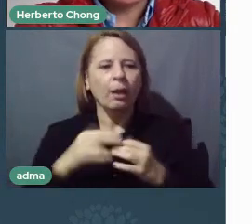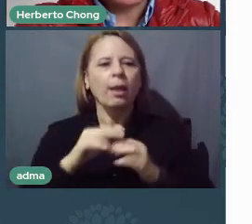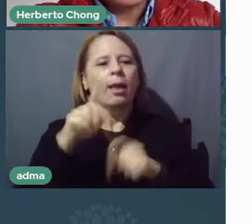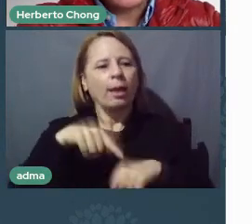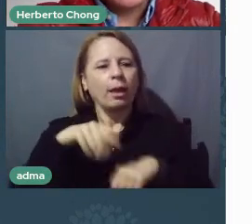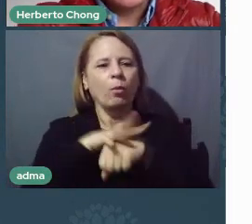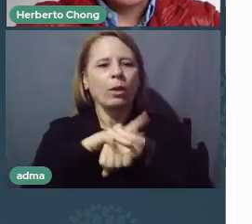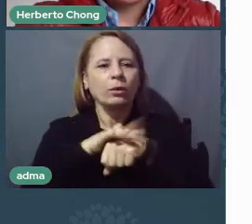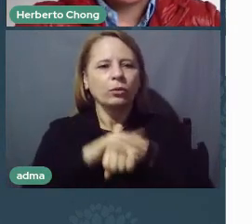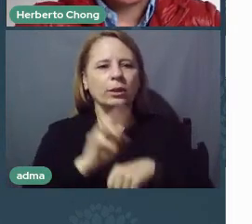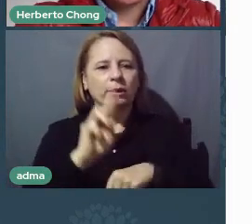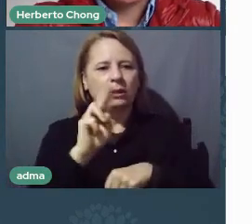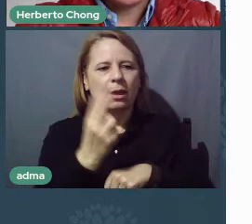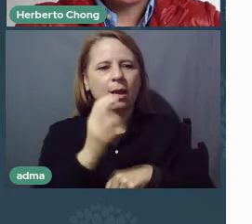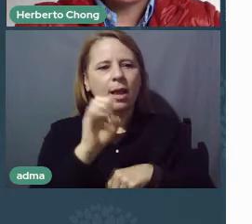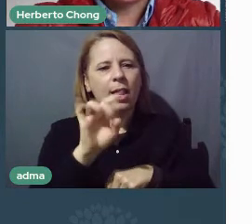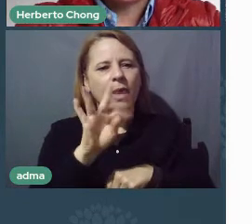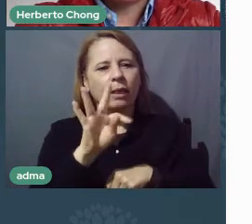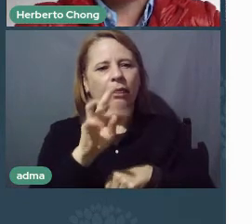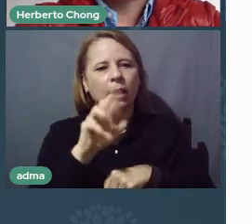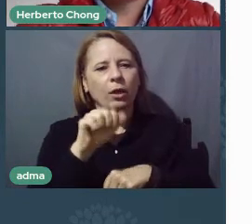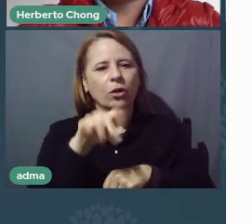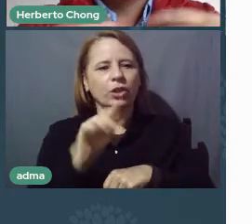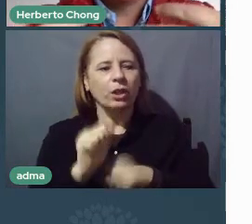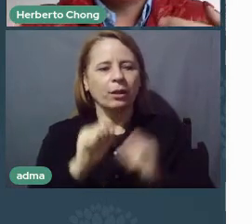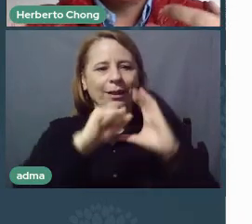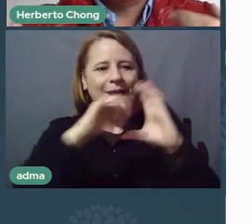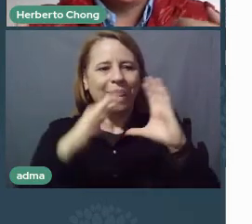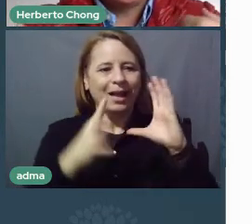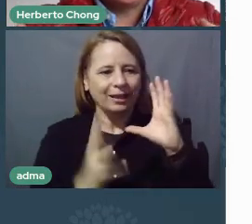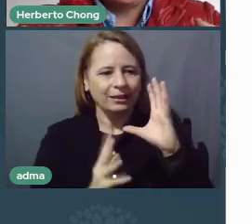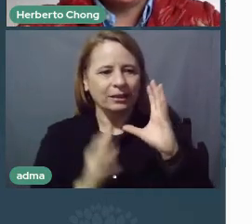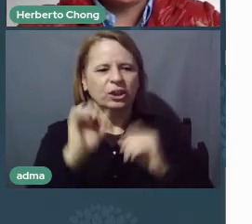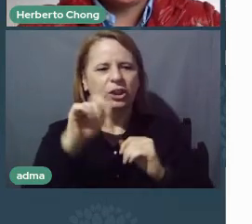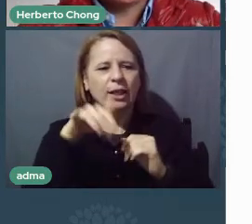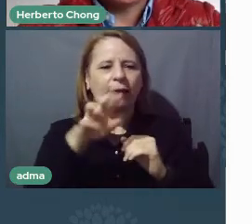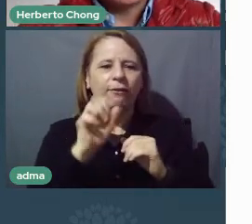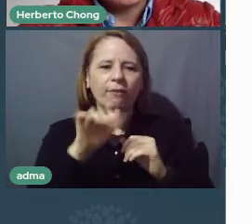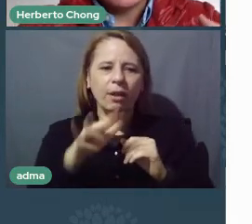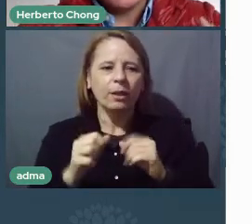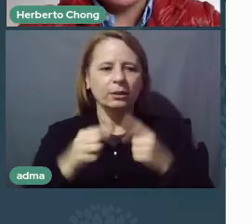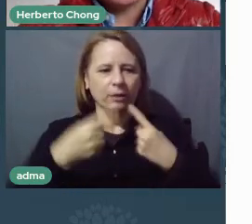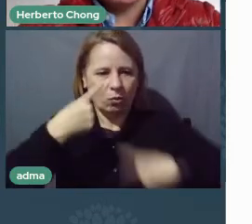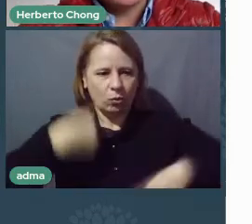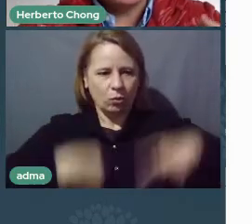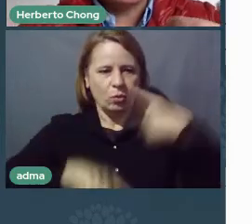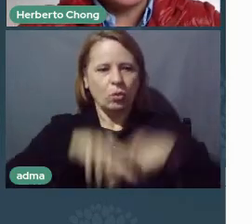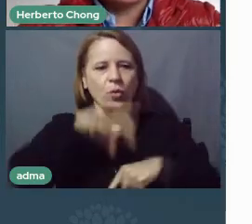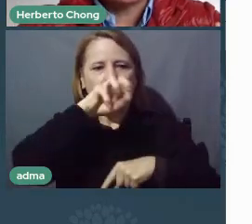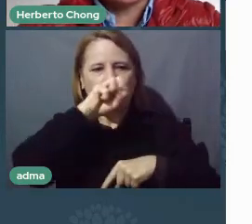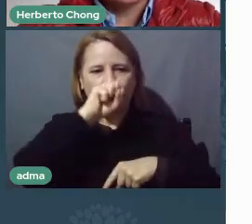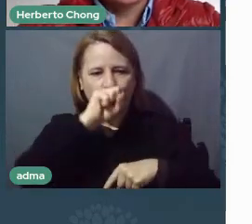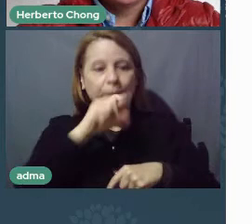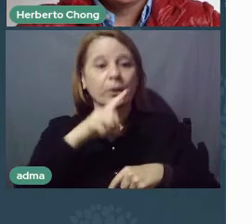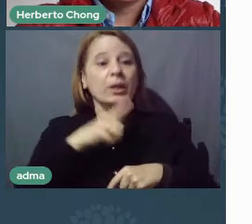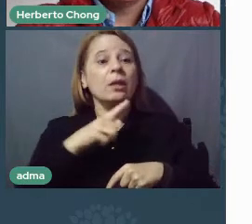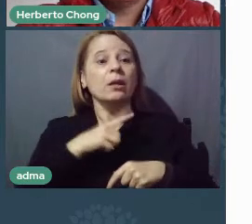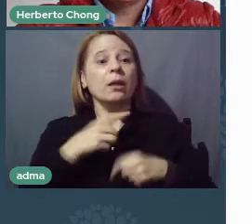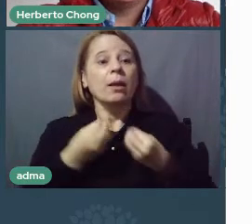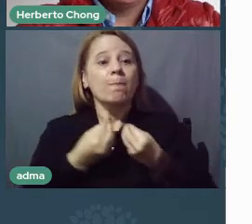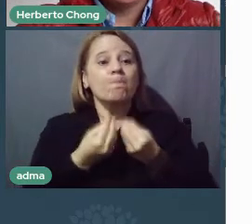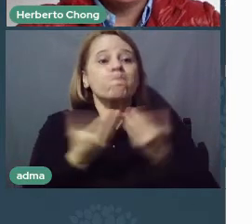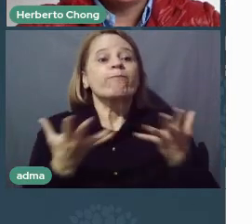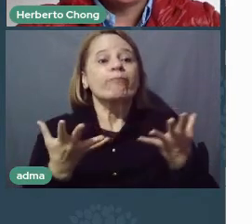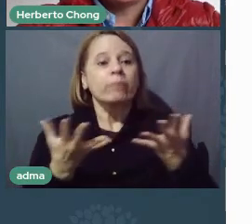heterogênea, caracterizada por essa inflamação crônica de via aérea e que se manifesta